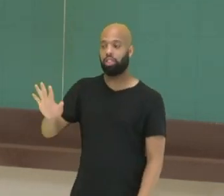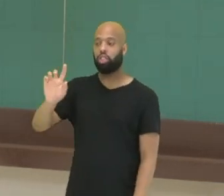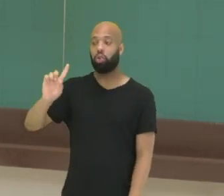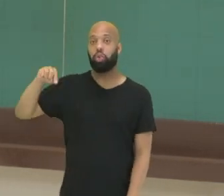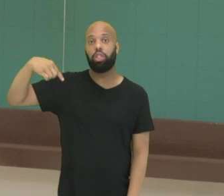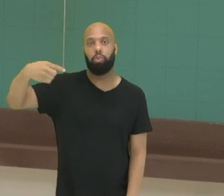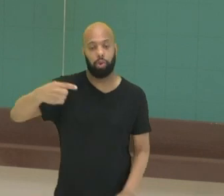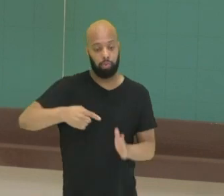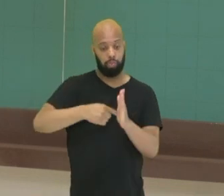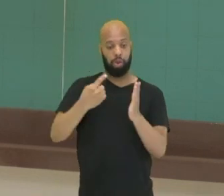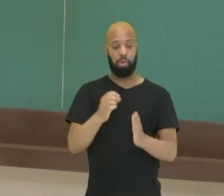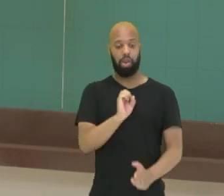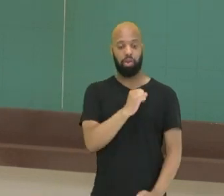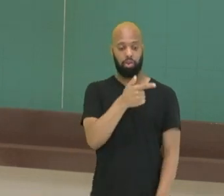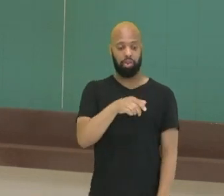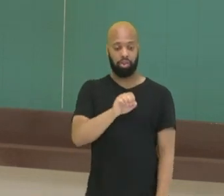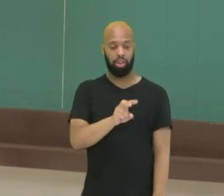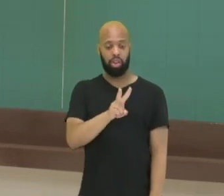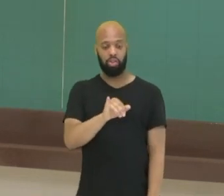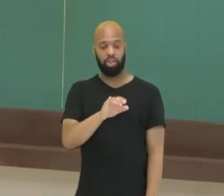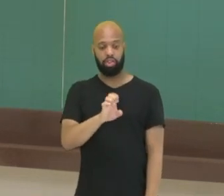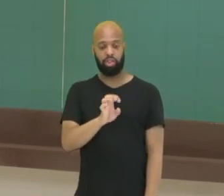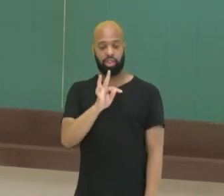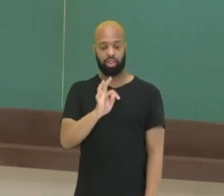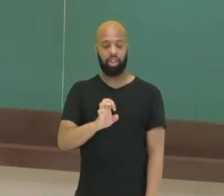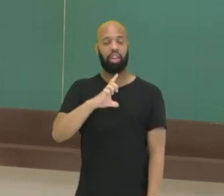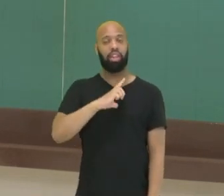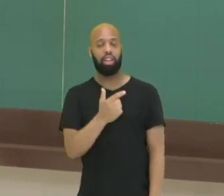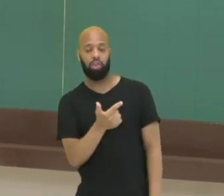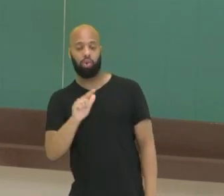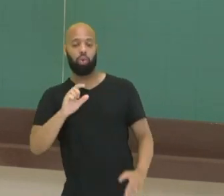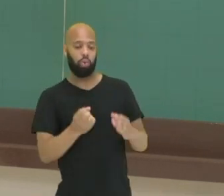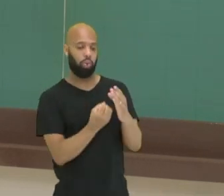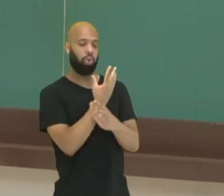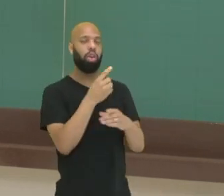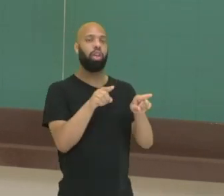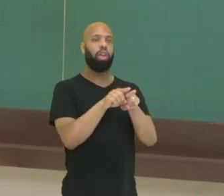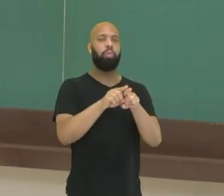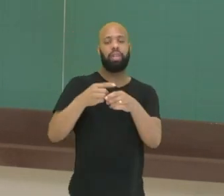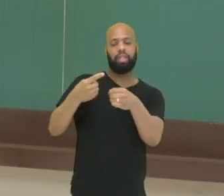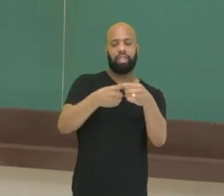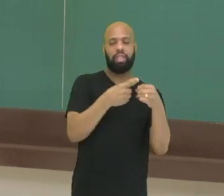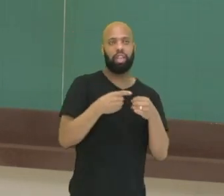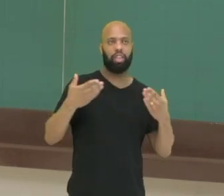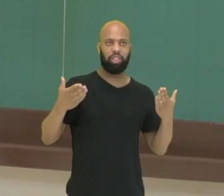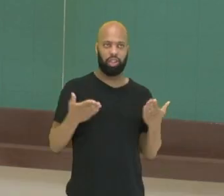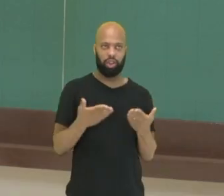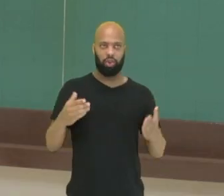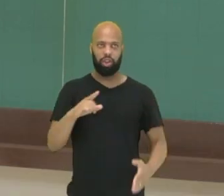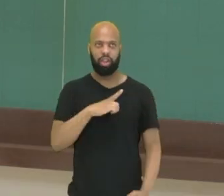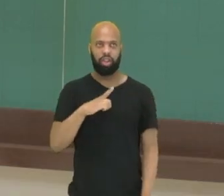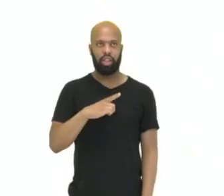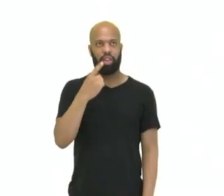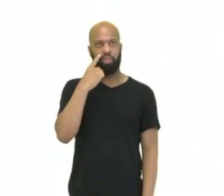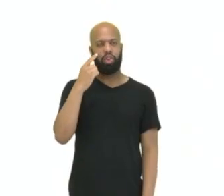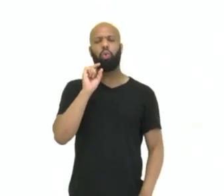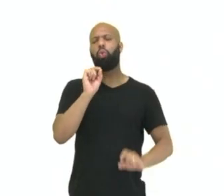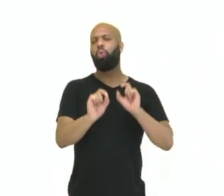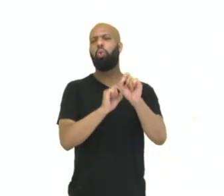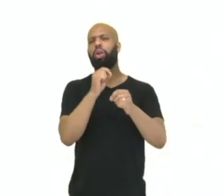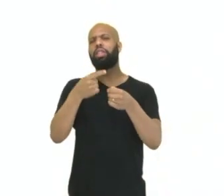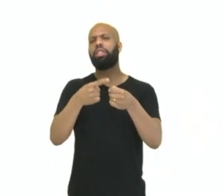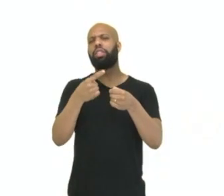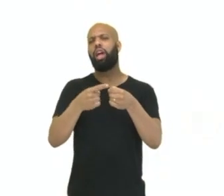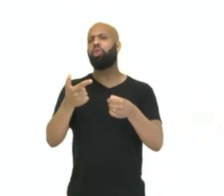São Vicente, surgiram outros que deram origens às cidades atuais, né? Então, quais foram